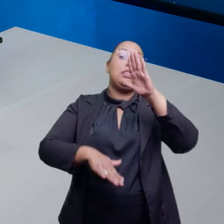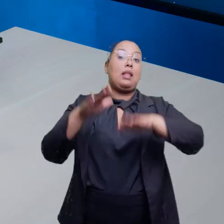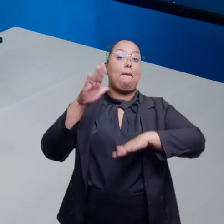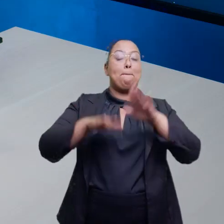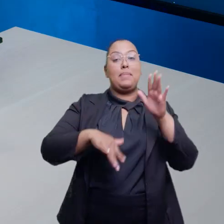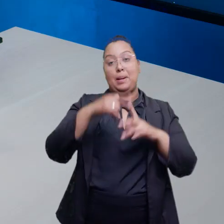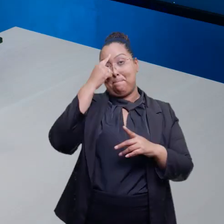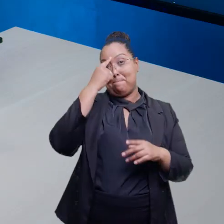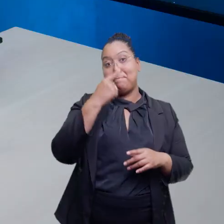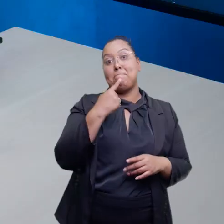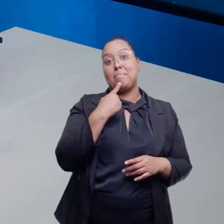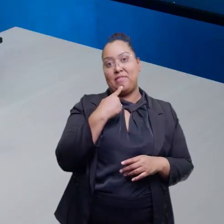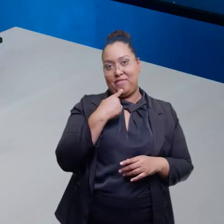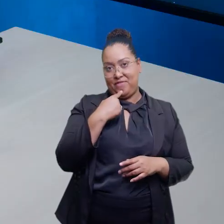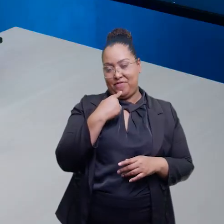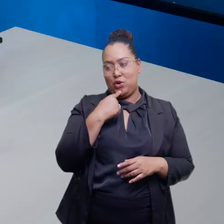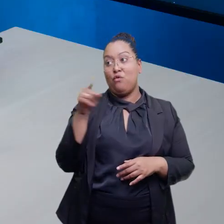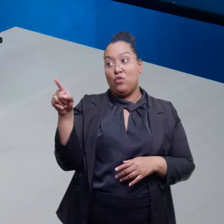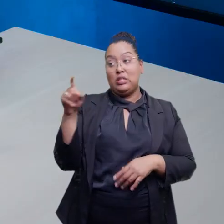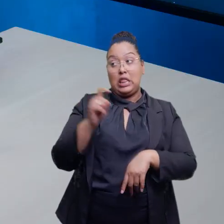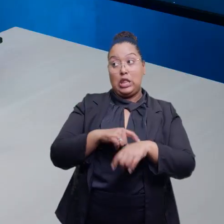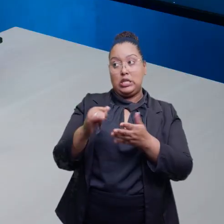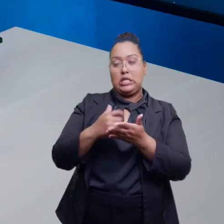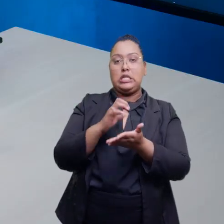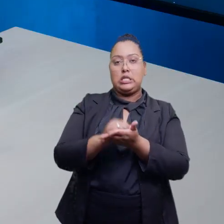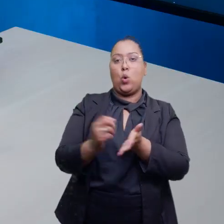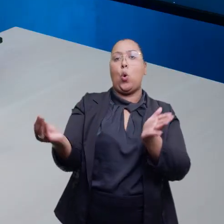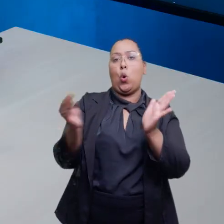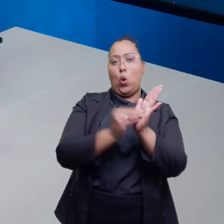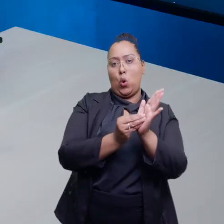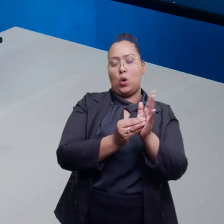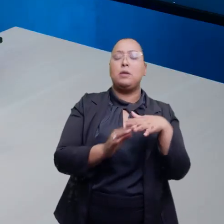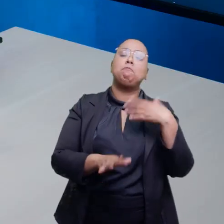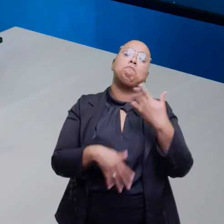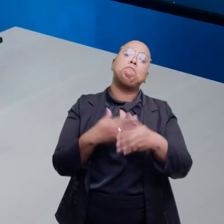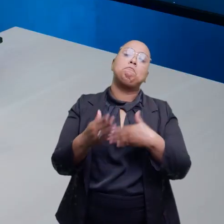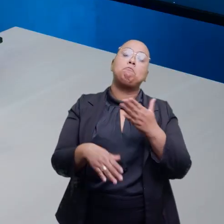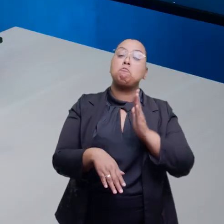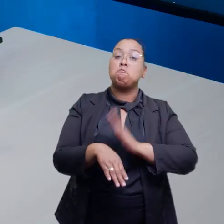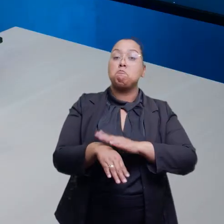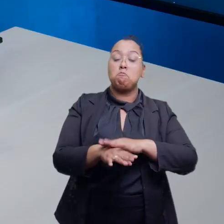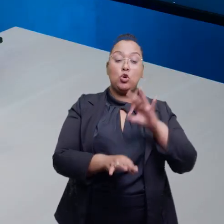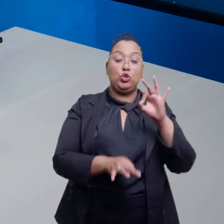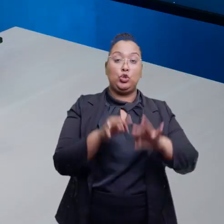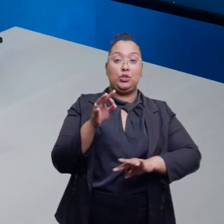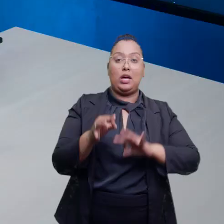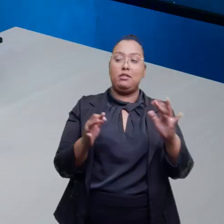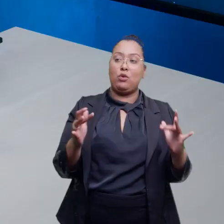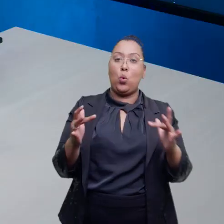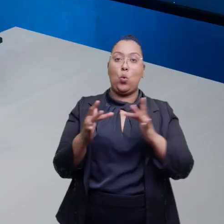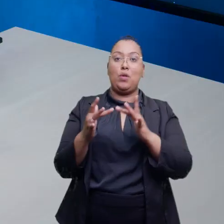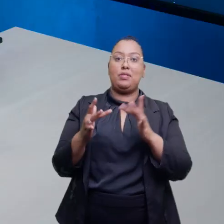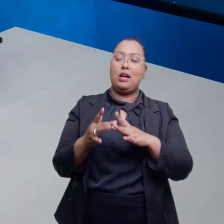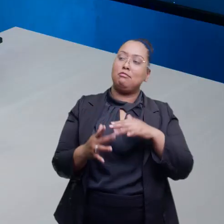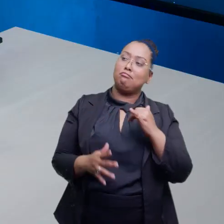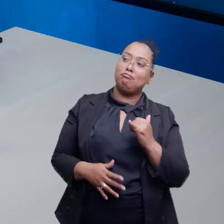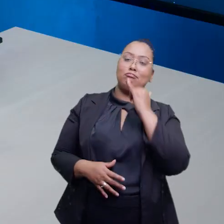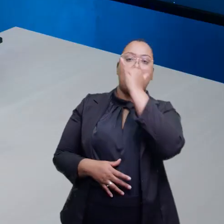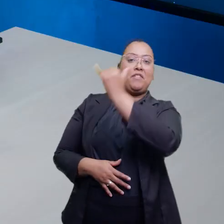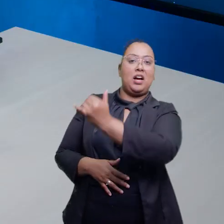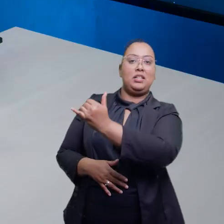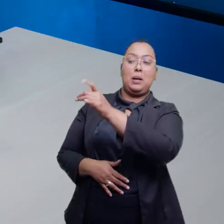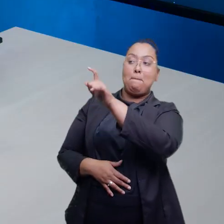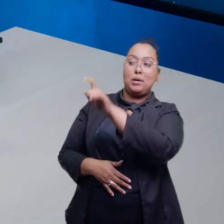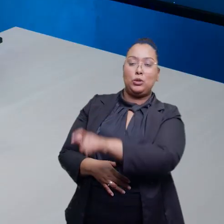é determinado logo lá na inscrição. E aí, em algum momento, o juizado entra em contato com aquela família, com